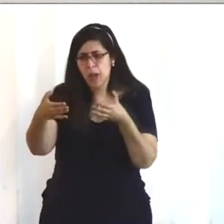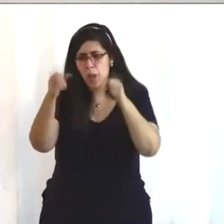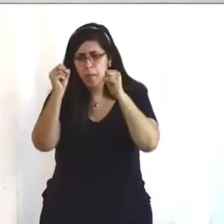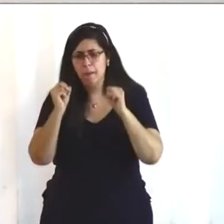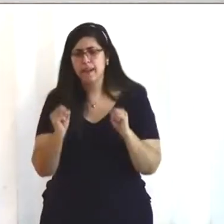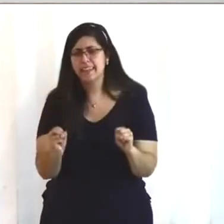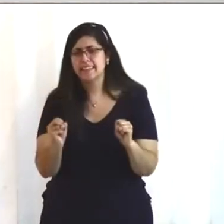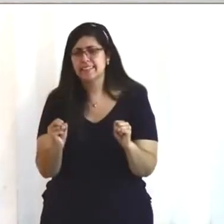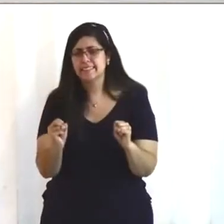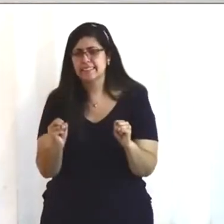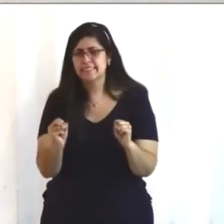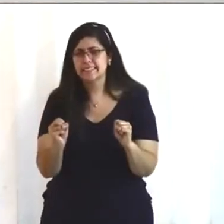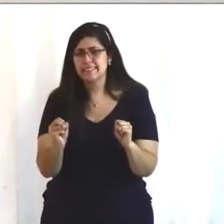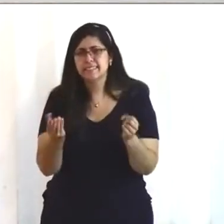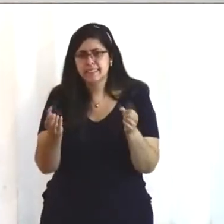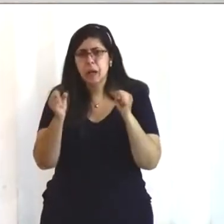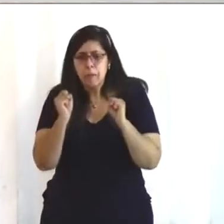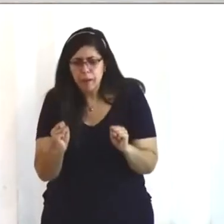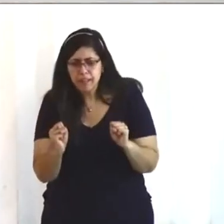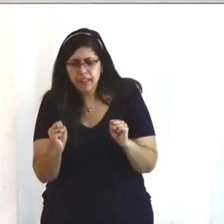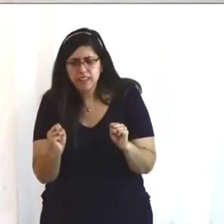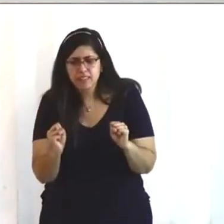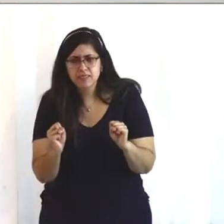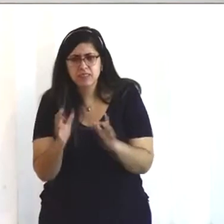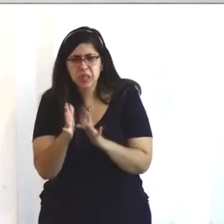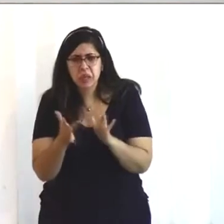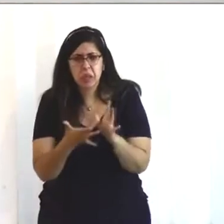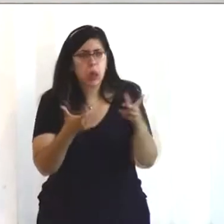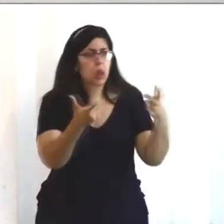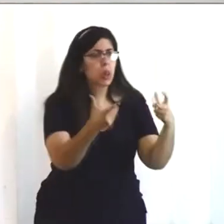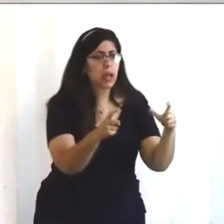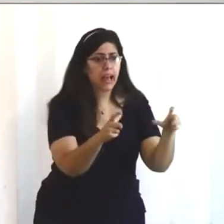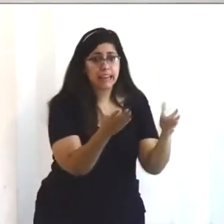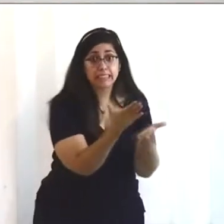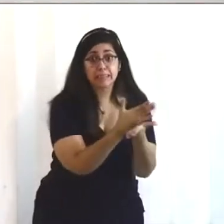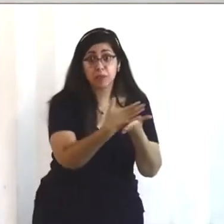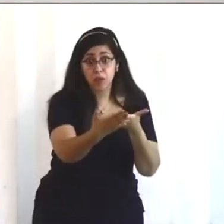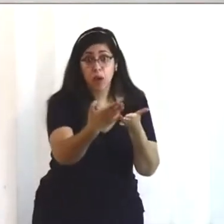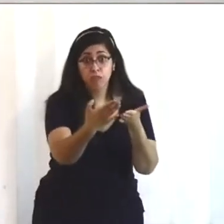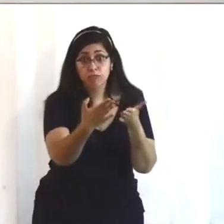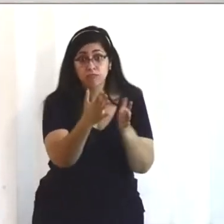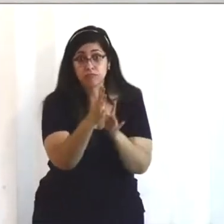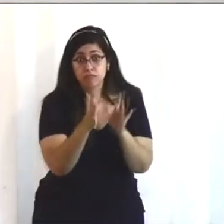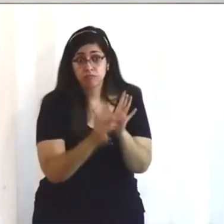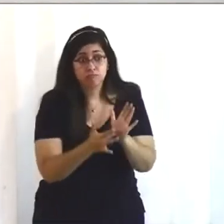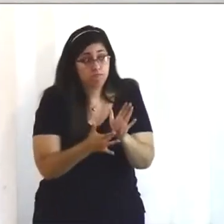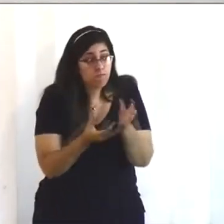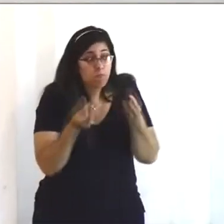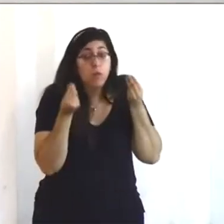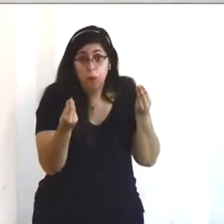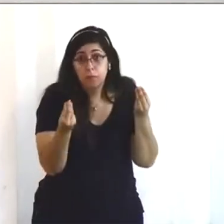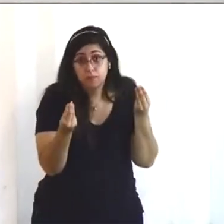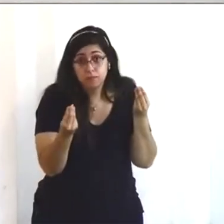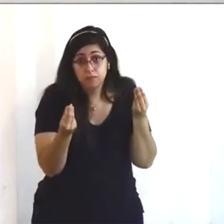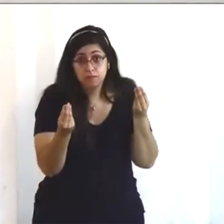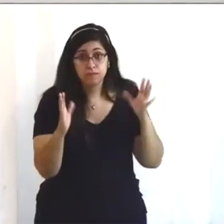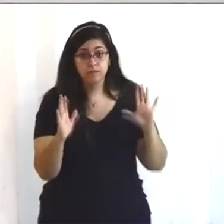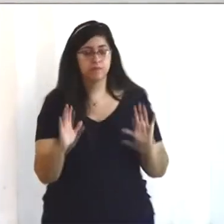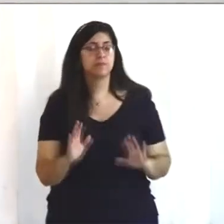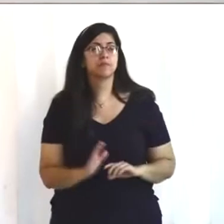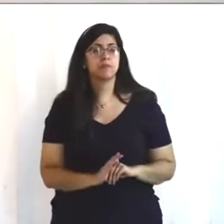Havia consenso que existia poder nele, mas qual era a origem? E é neste ponto então